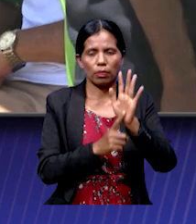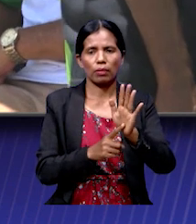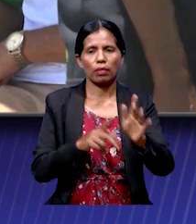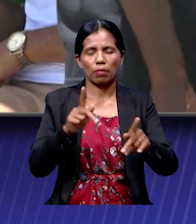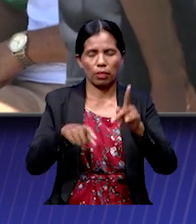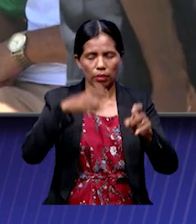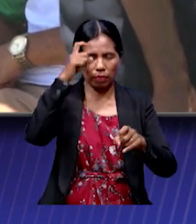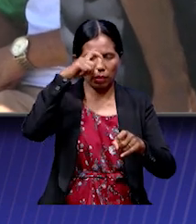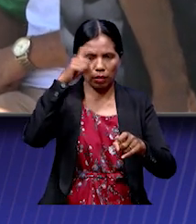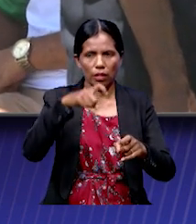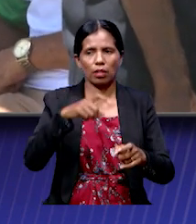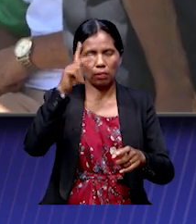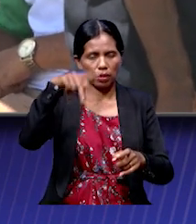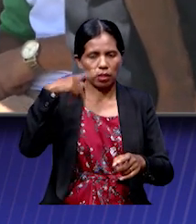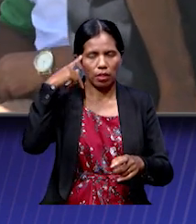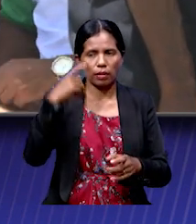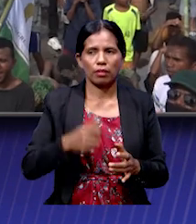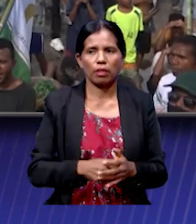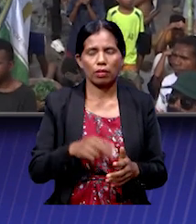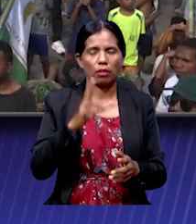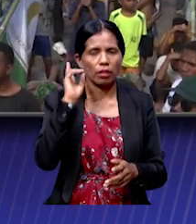maturidade política. Roma!